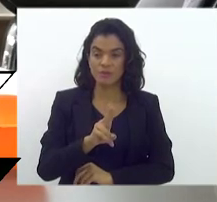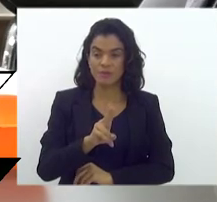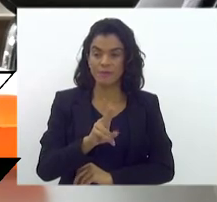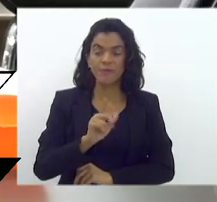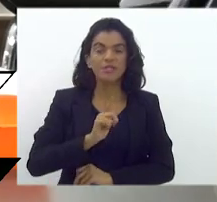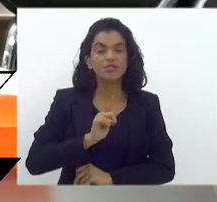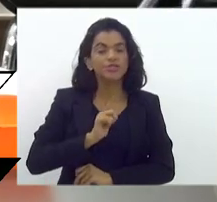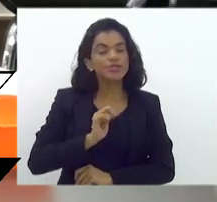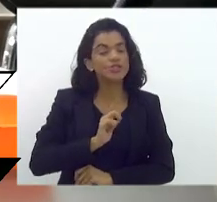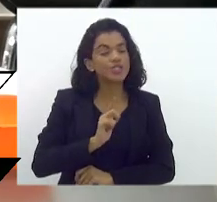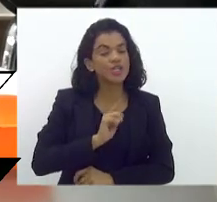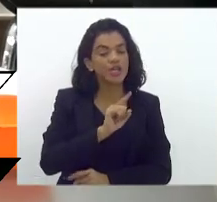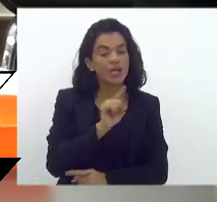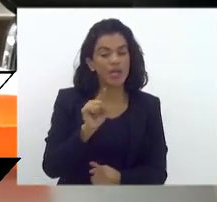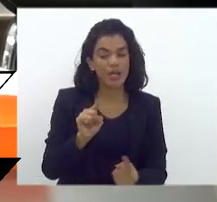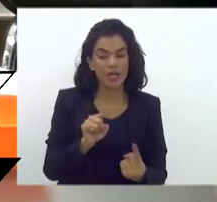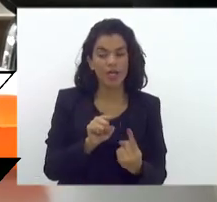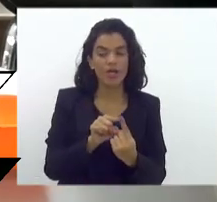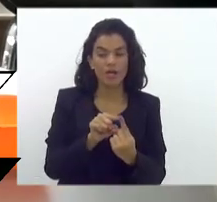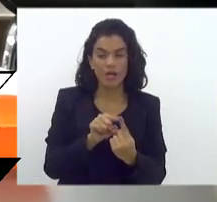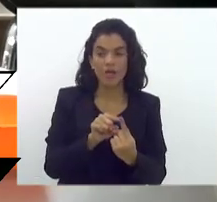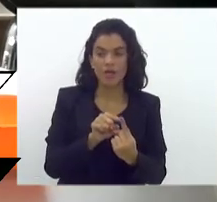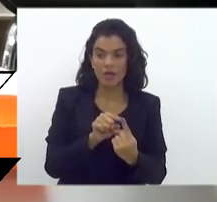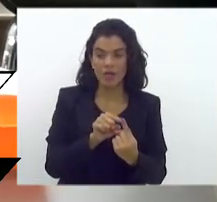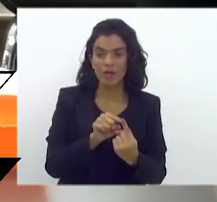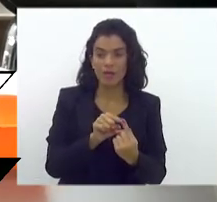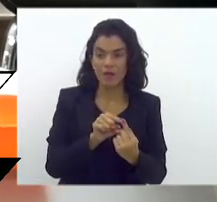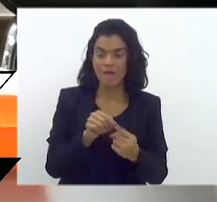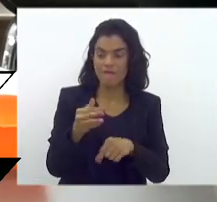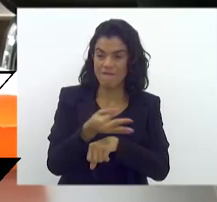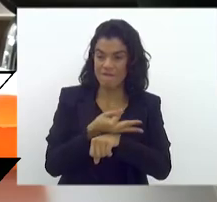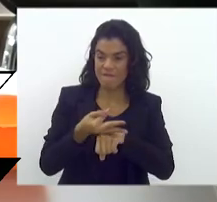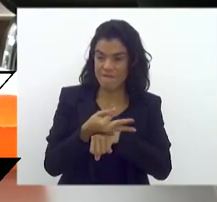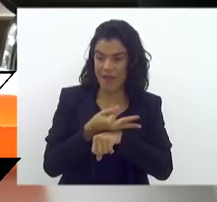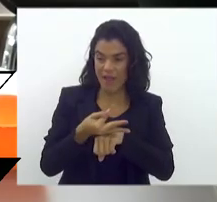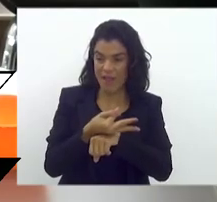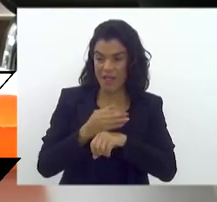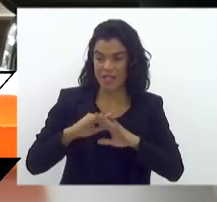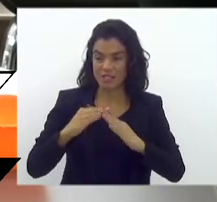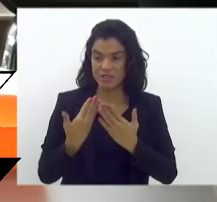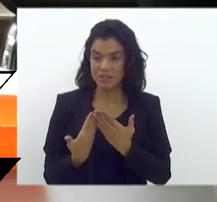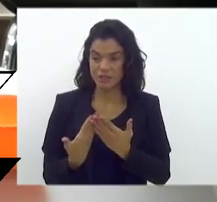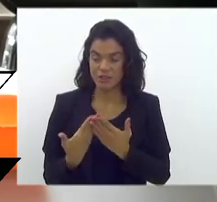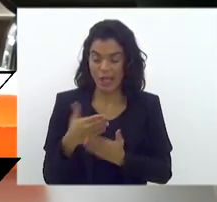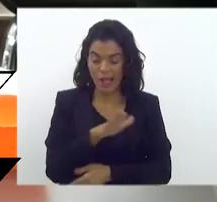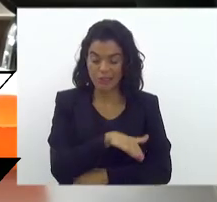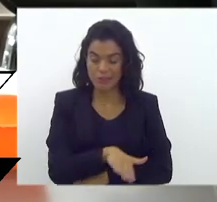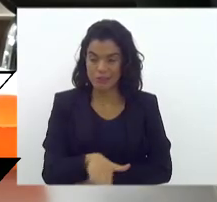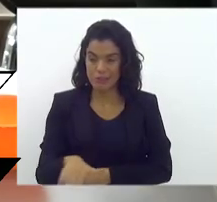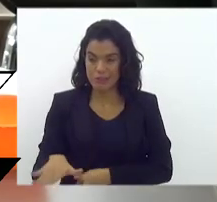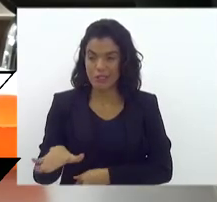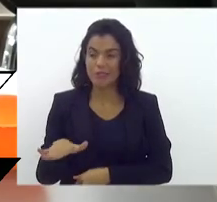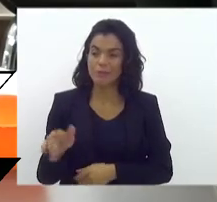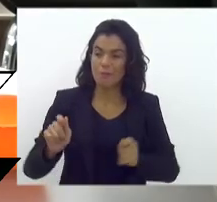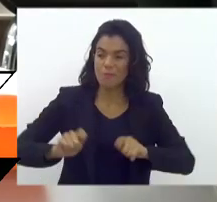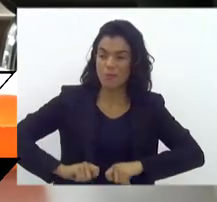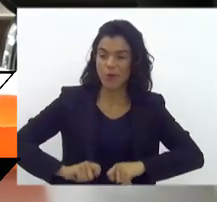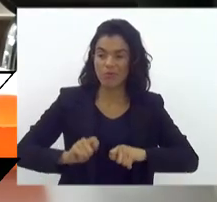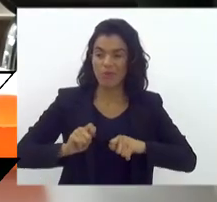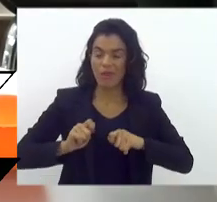tinha como objetivo, nas férias escolares, as crianças poderem ficar na